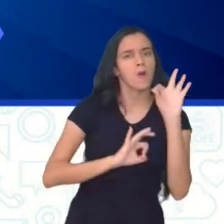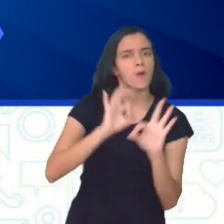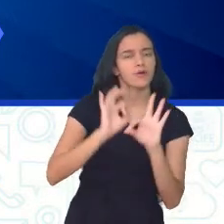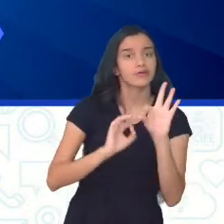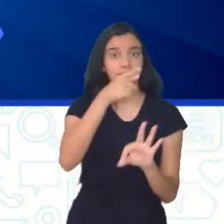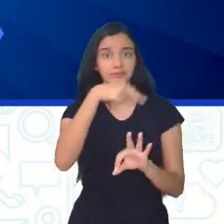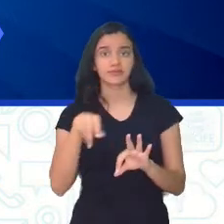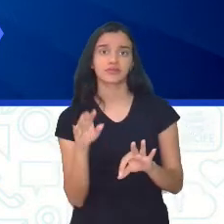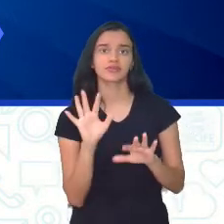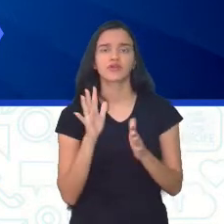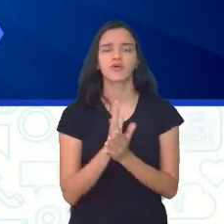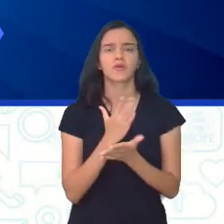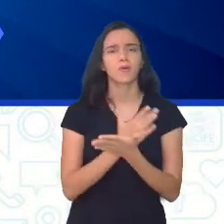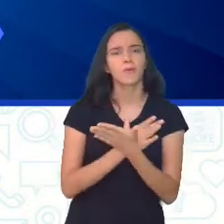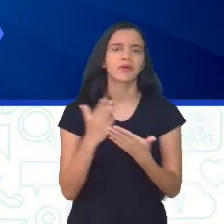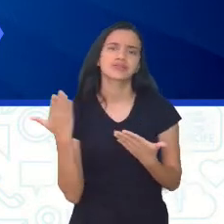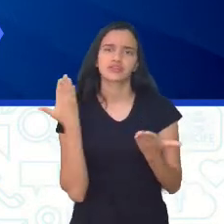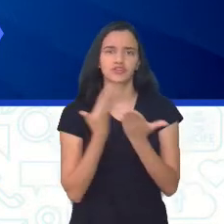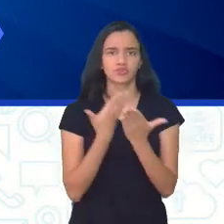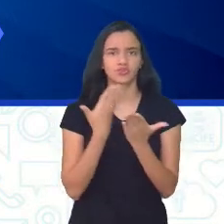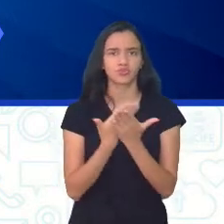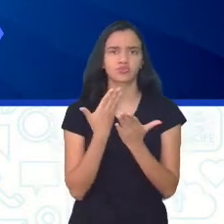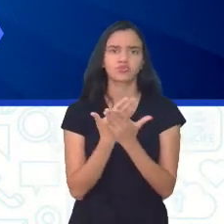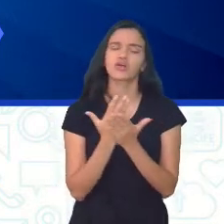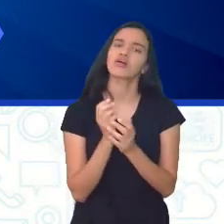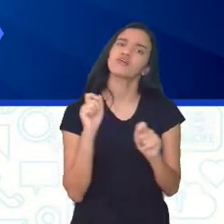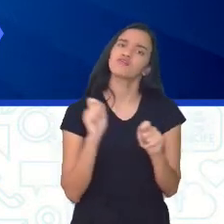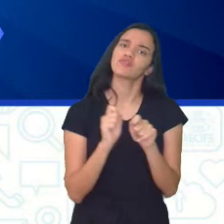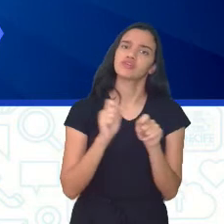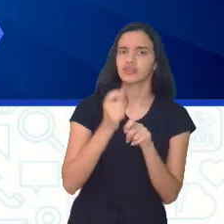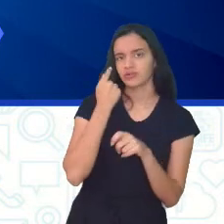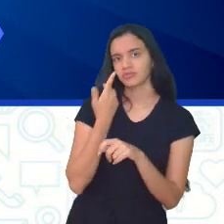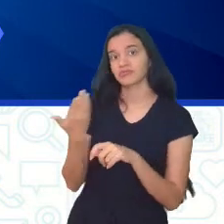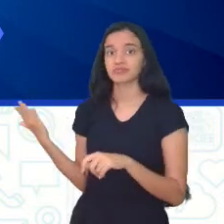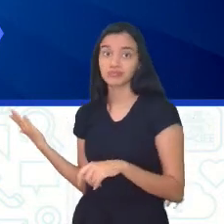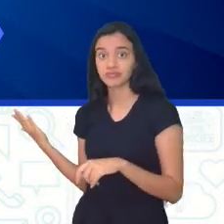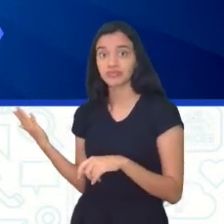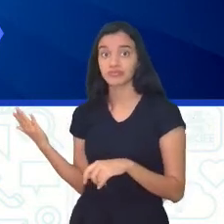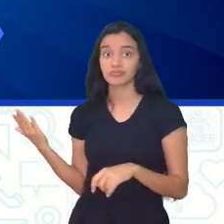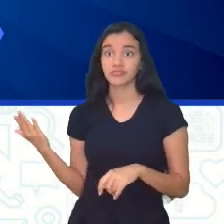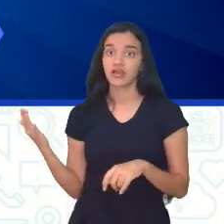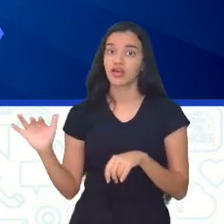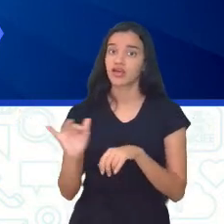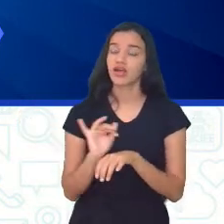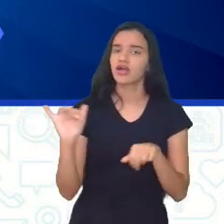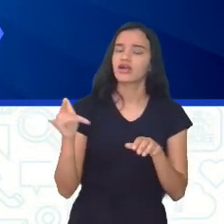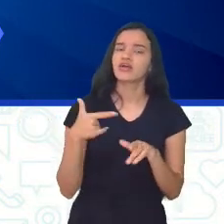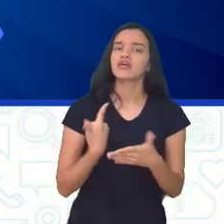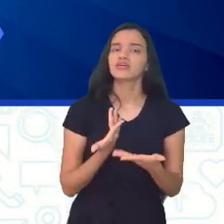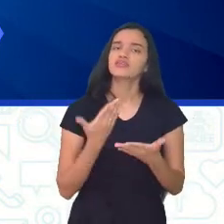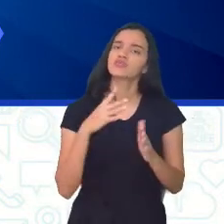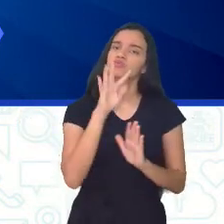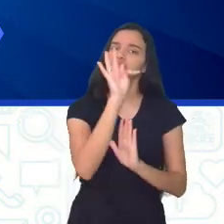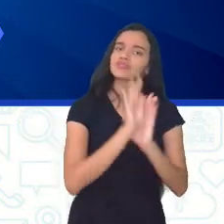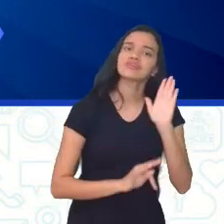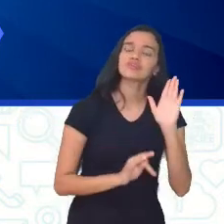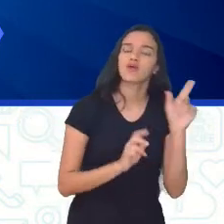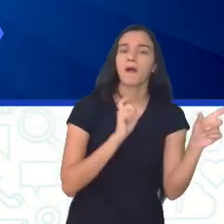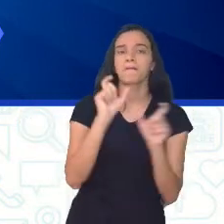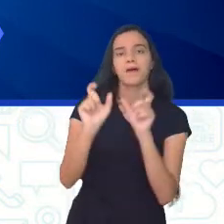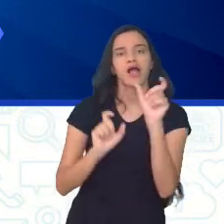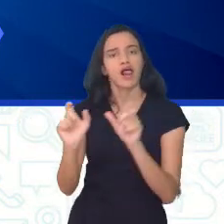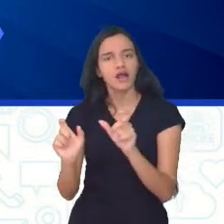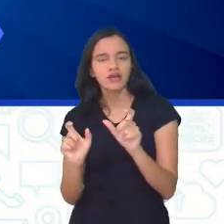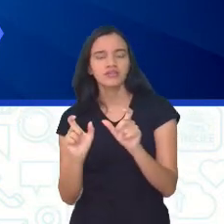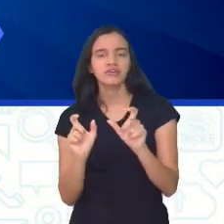que vocês também comecem já a estudar fazendo esses esquemas. Ler um texto, vou destacar as palavras-chave e